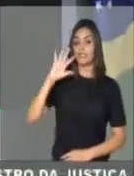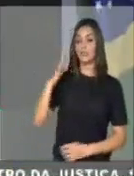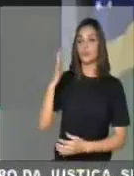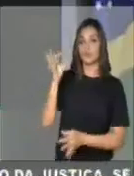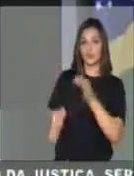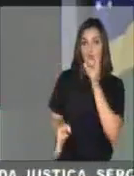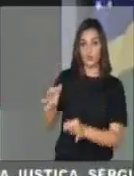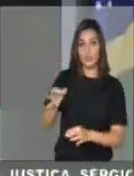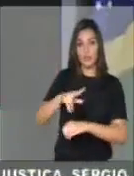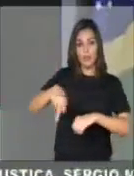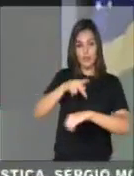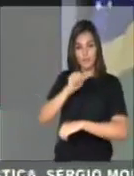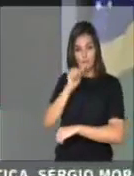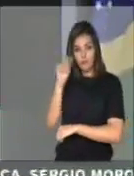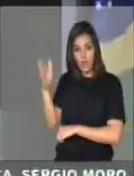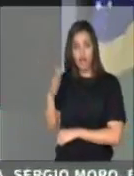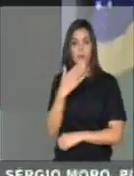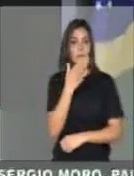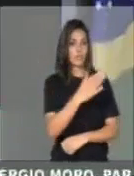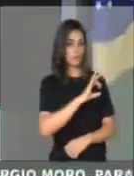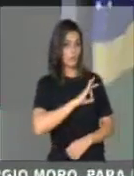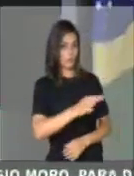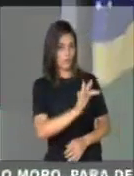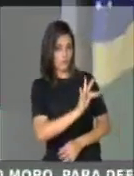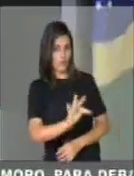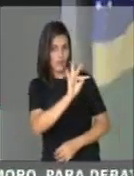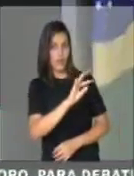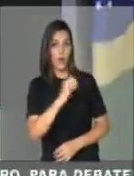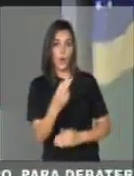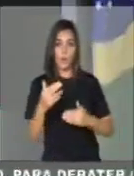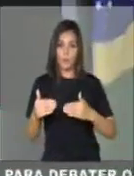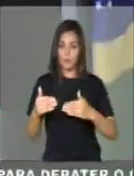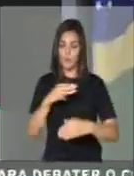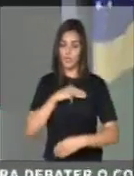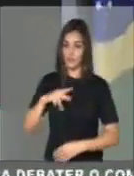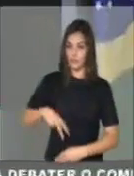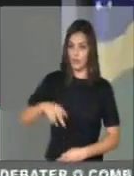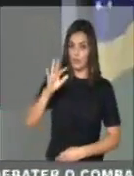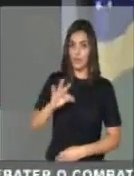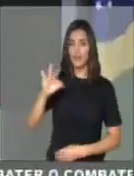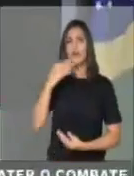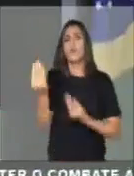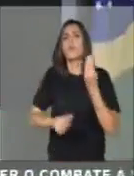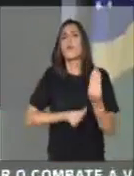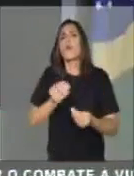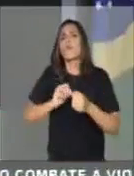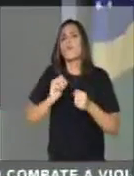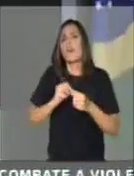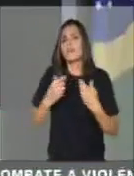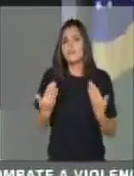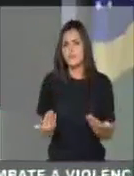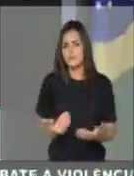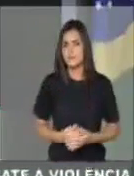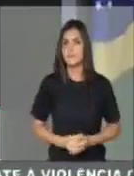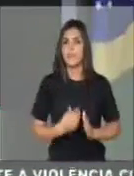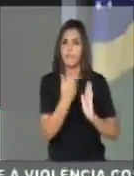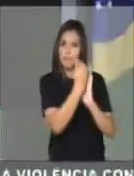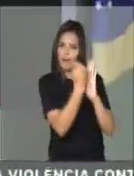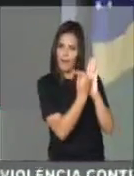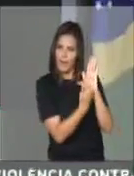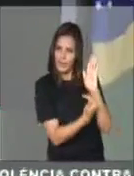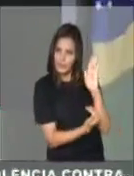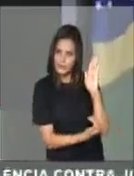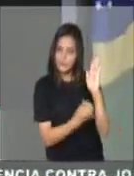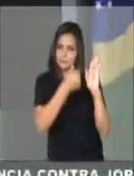a terceiros países, a pedido da Polícia Federal ou do Ministério Público Federal, seriam os seguintes. Seguem os